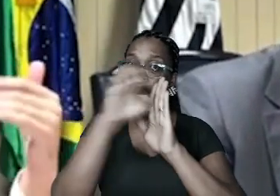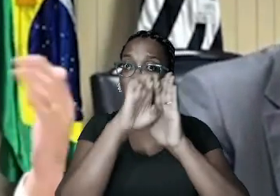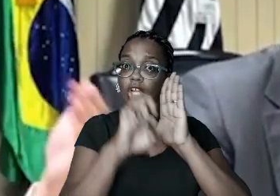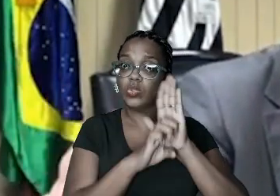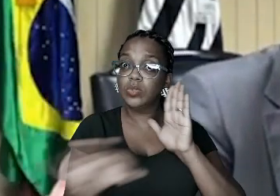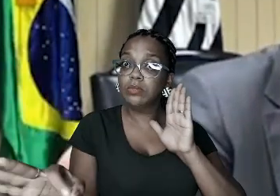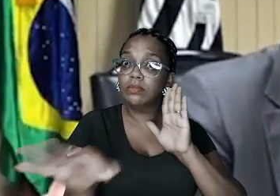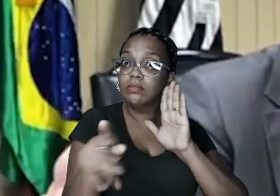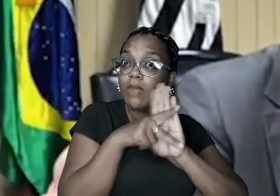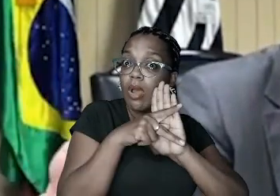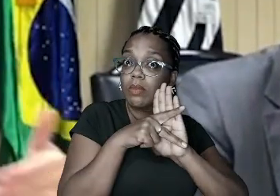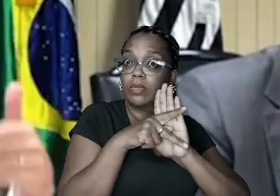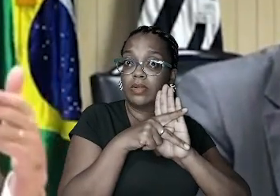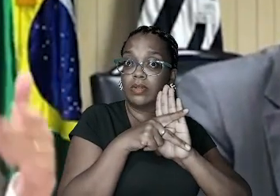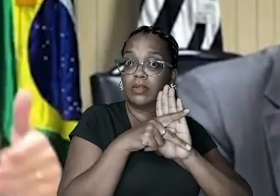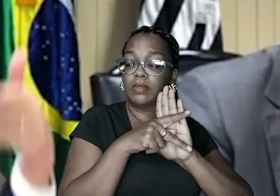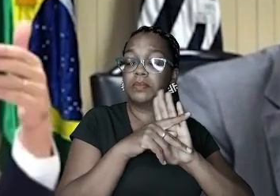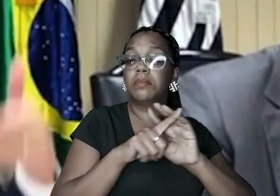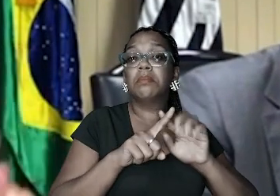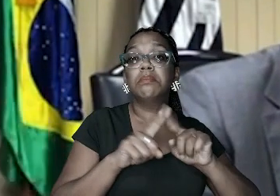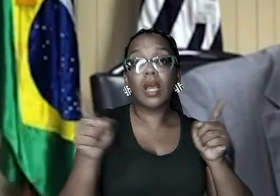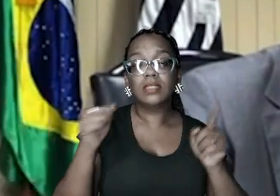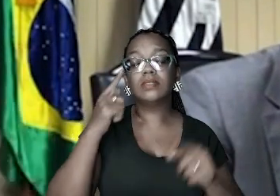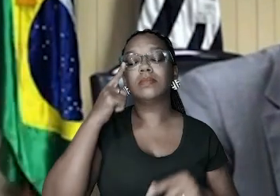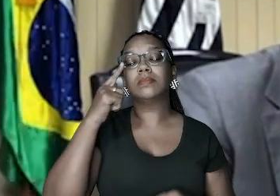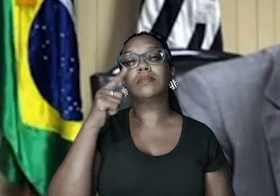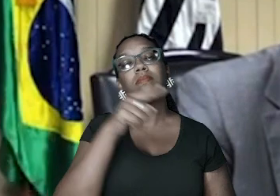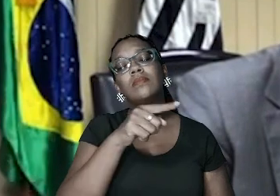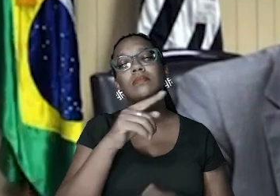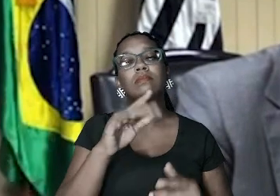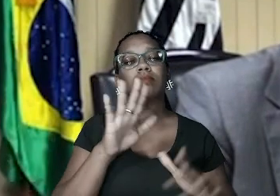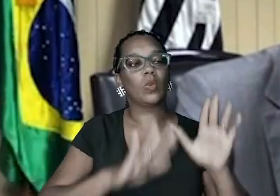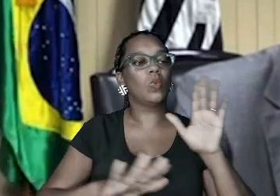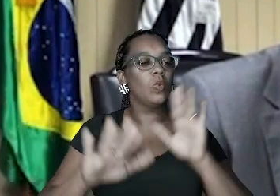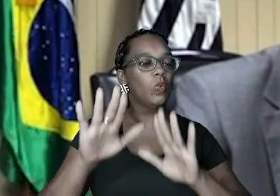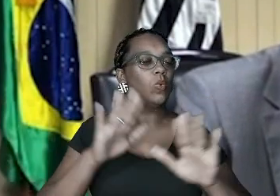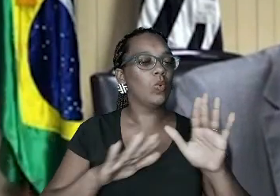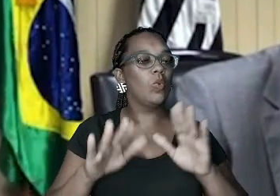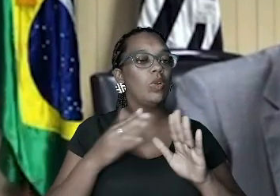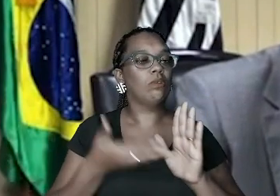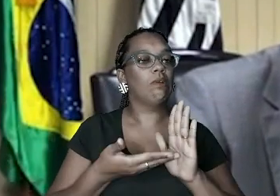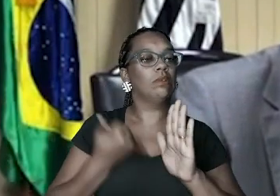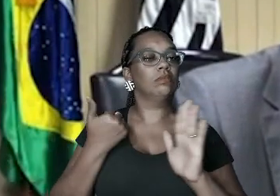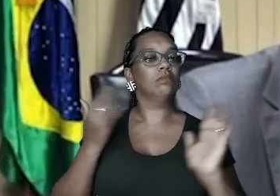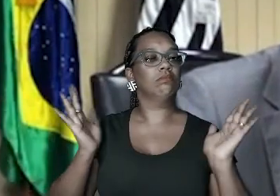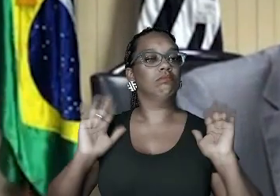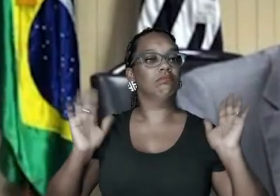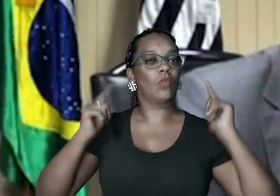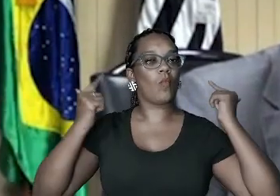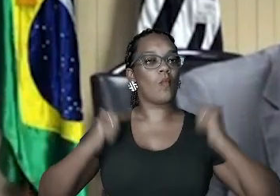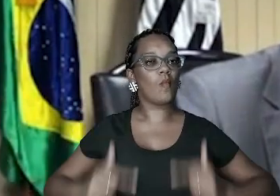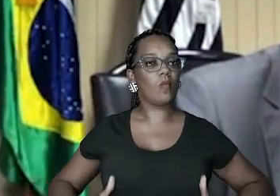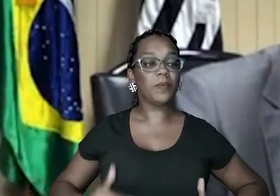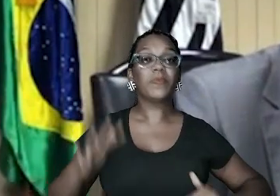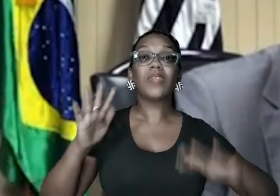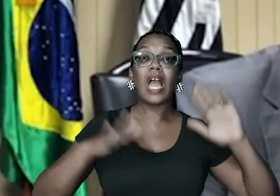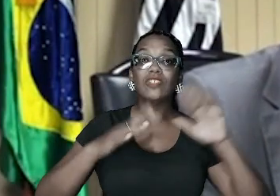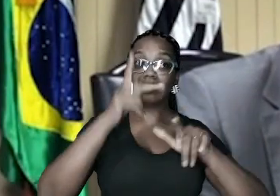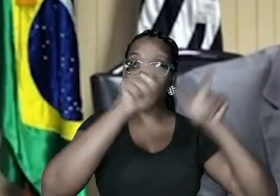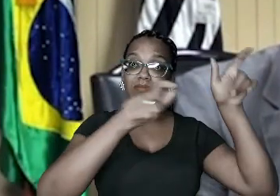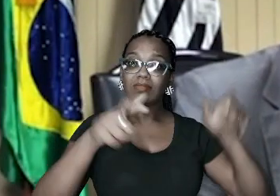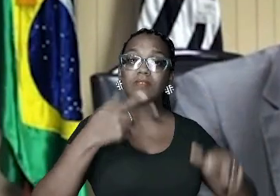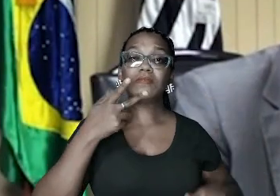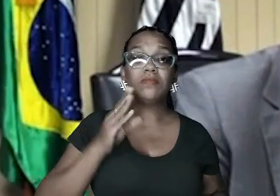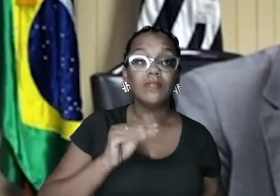atividades sujeitas a Registro e sujeitas a estatutos próprios no entanto tomando-se determinados cuidados